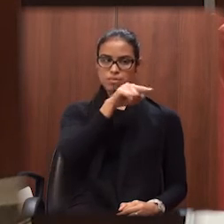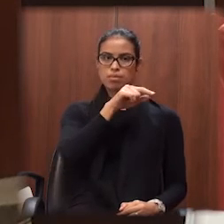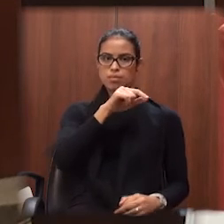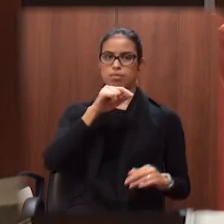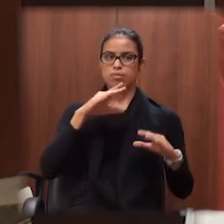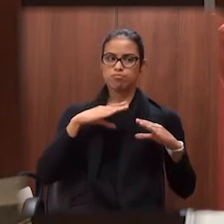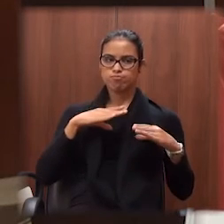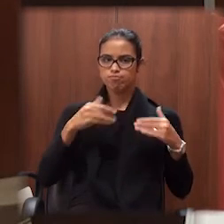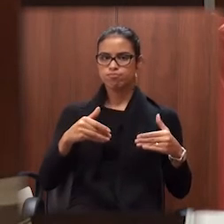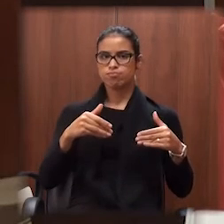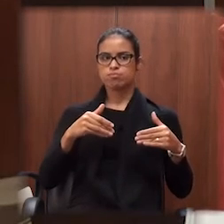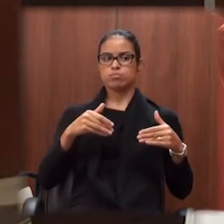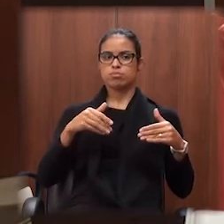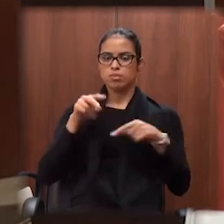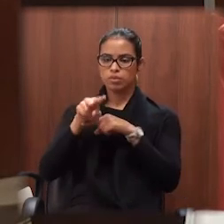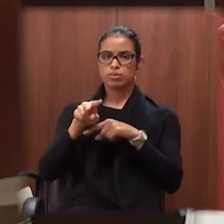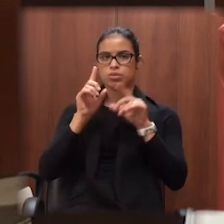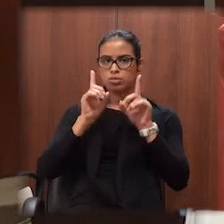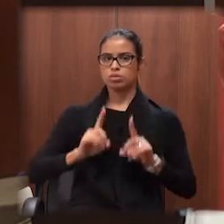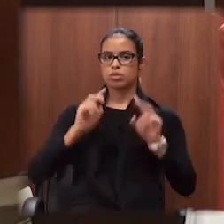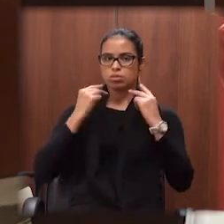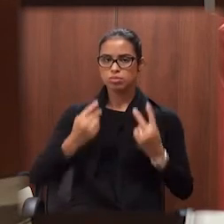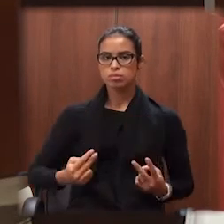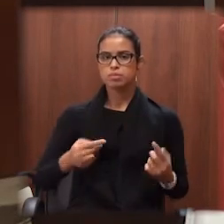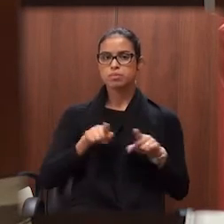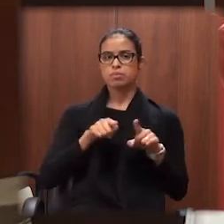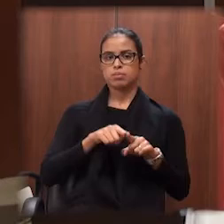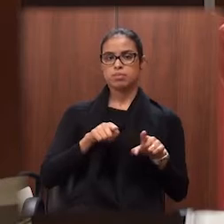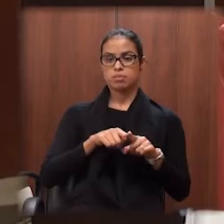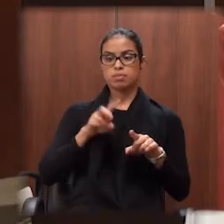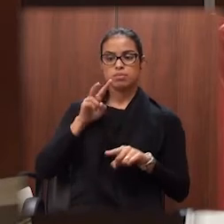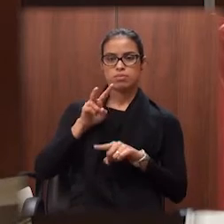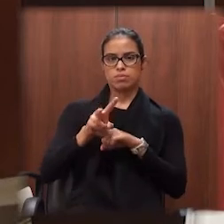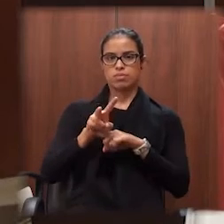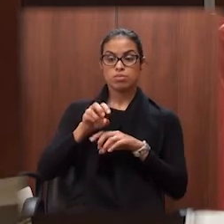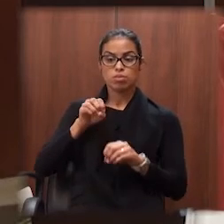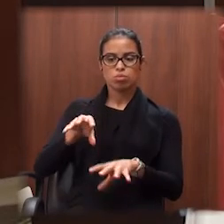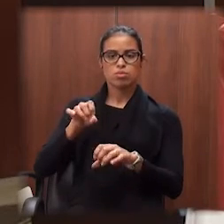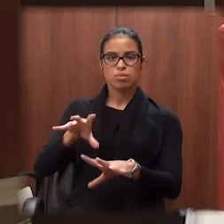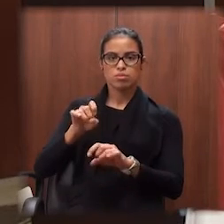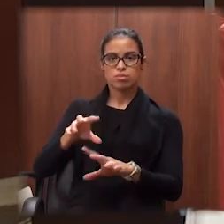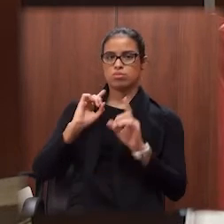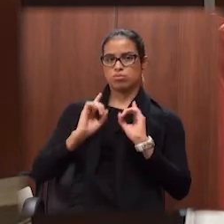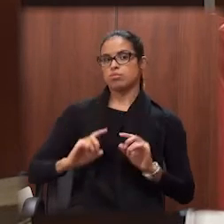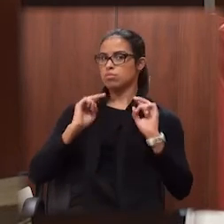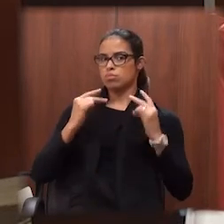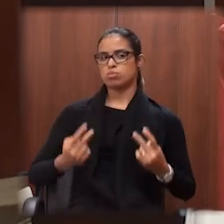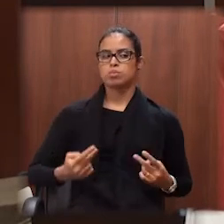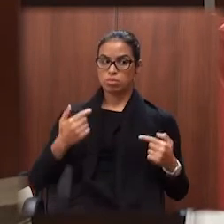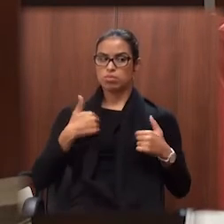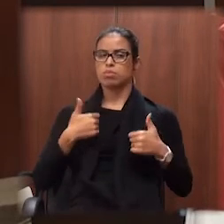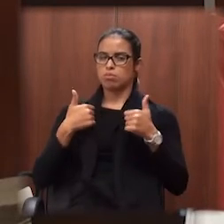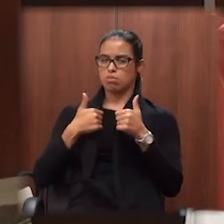empenho pelos direitos humanos e pela educação em direitos humanos, eu acompanho